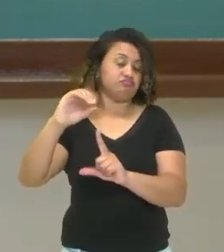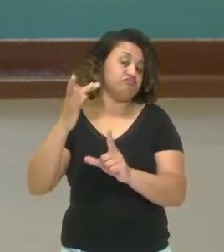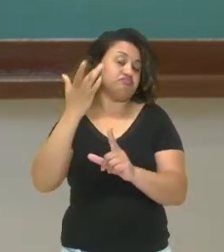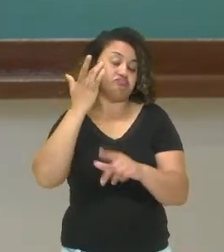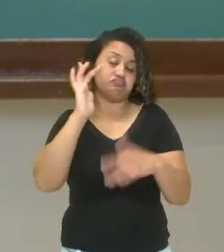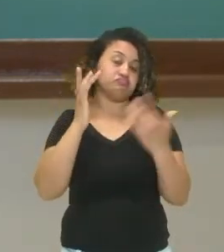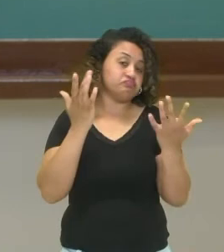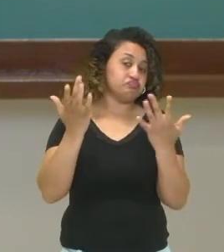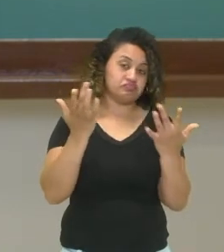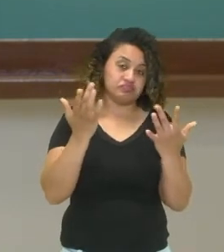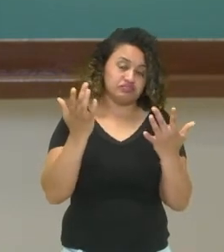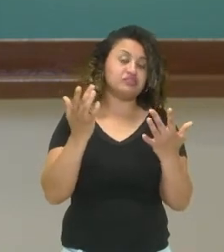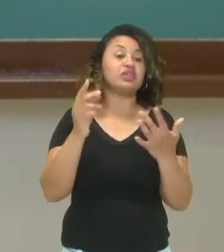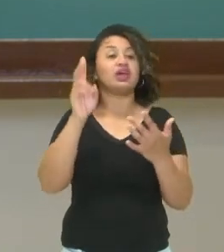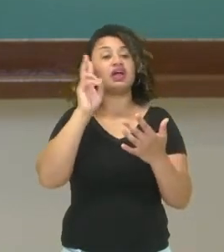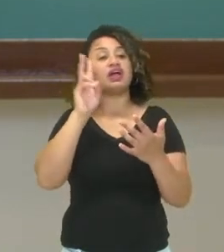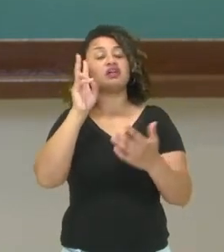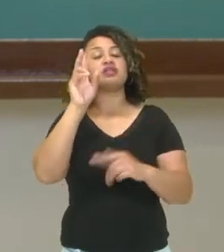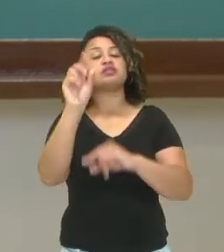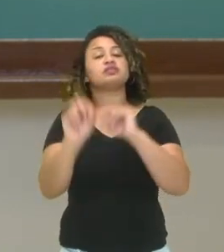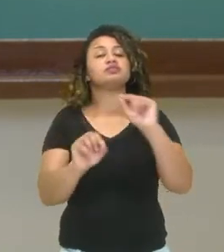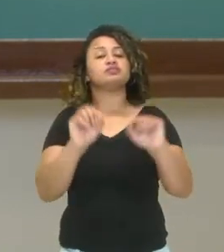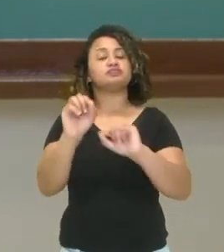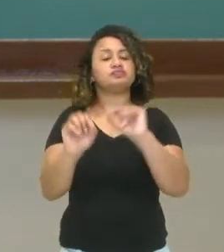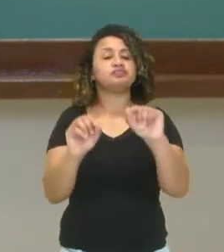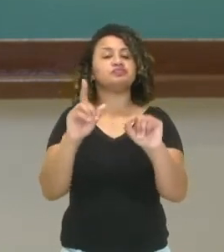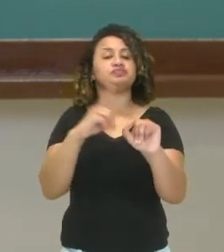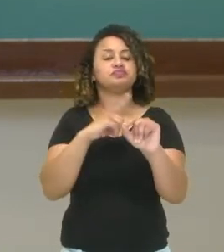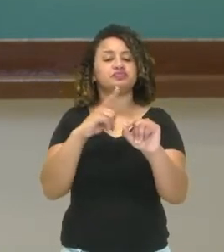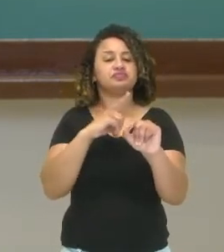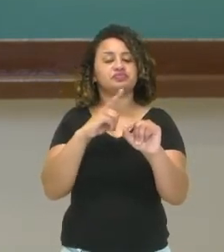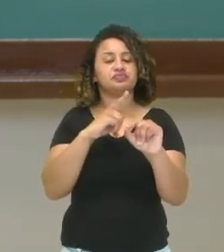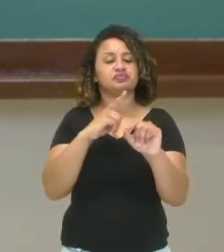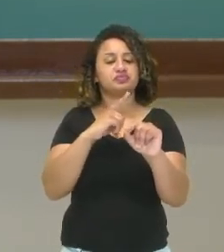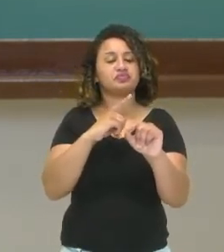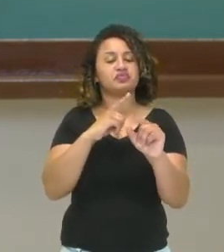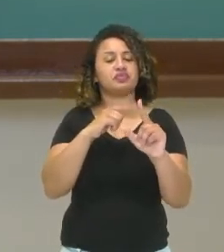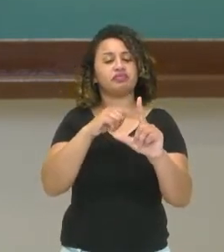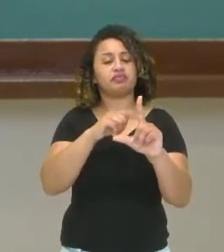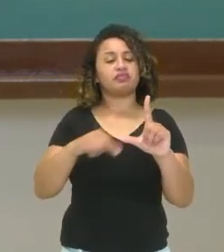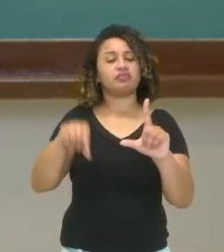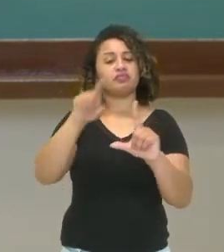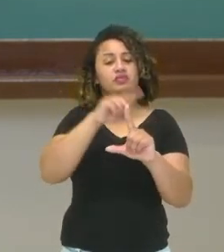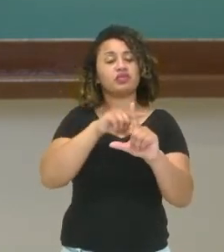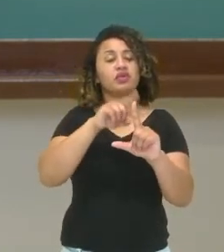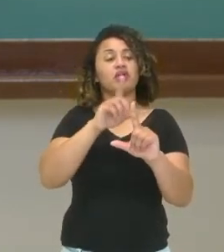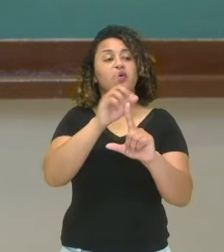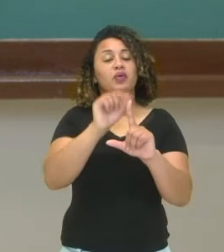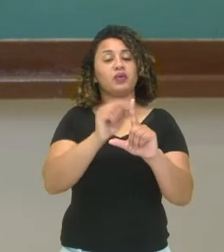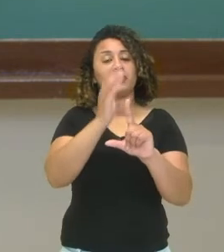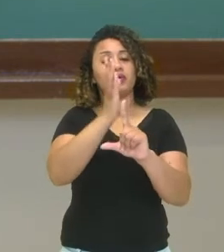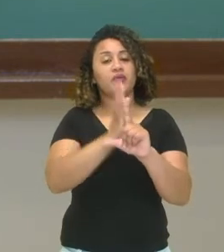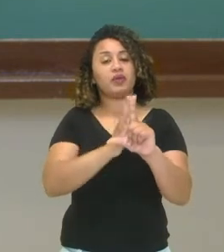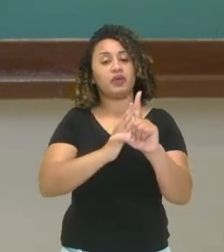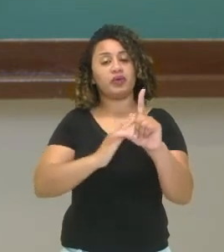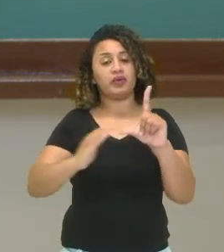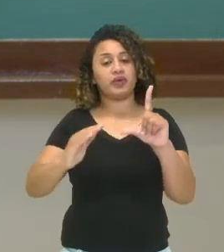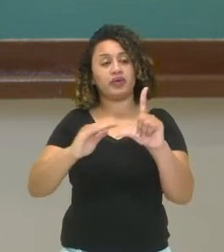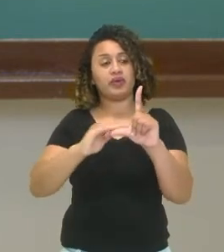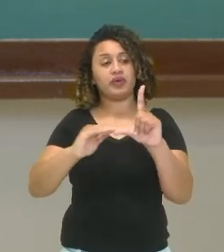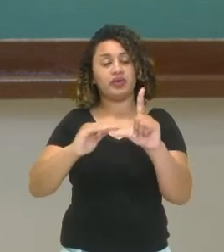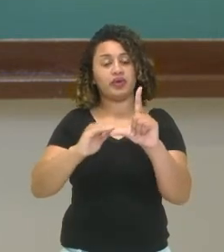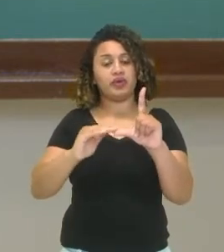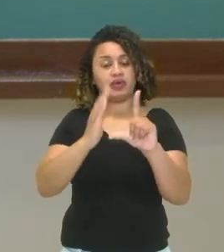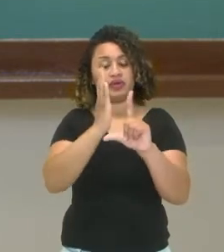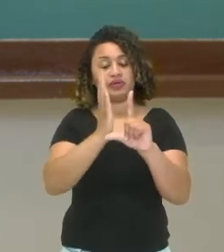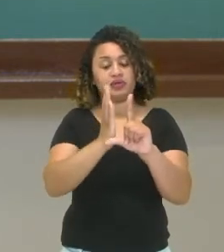definido. Lembrando lá no nosso ciclo trigonométrico que o eixo das tangentes vai ficar